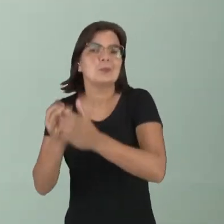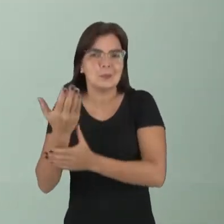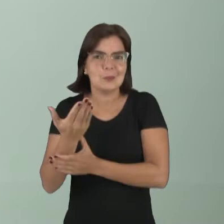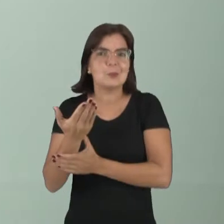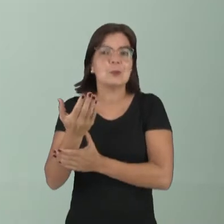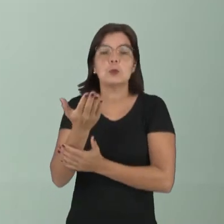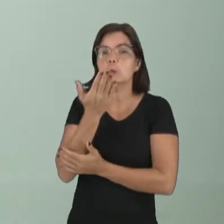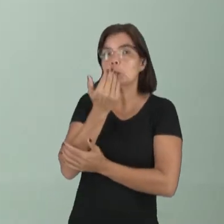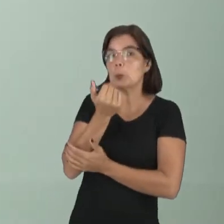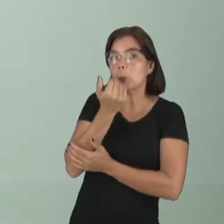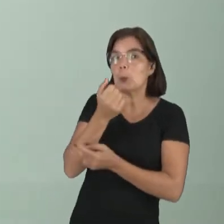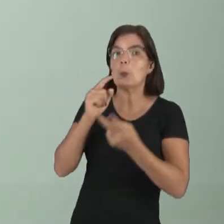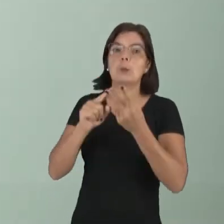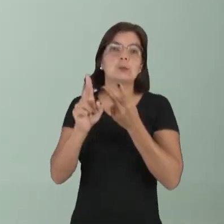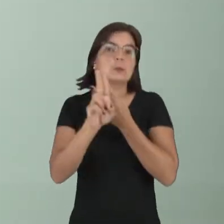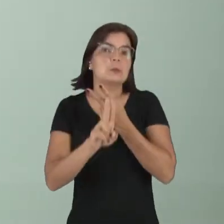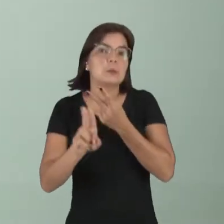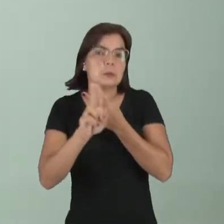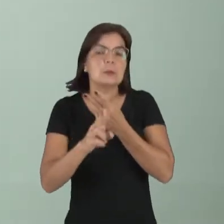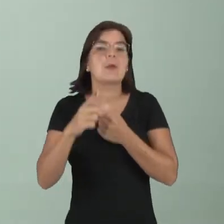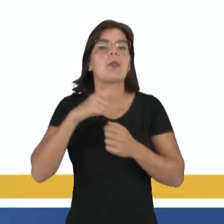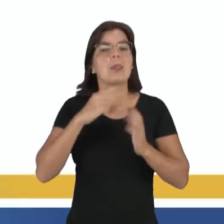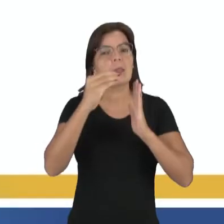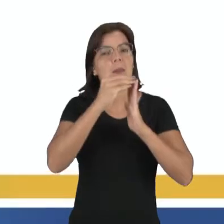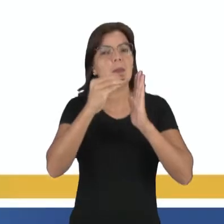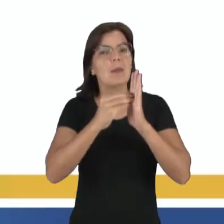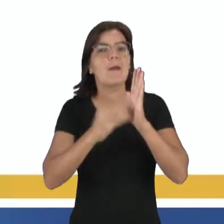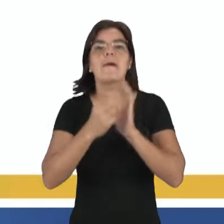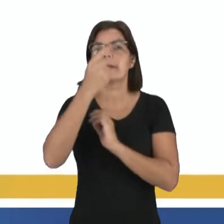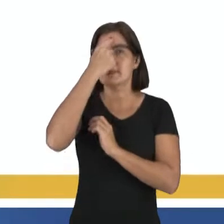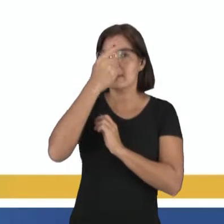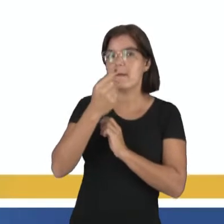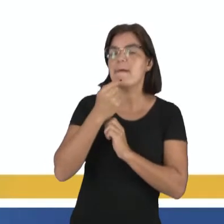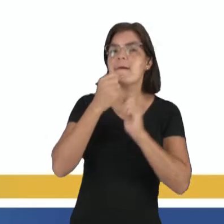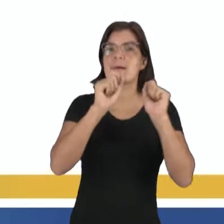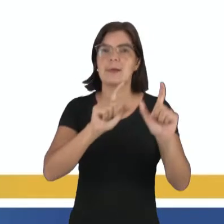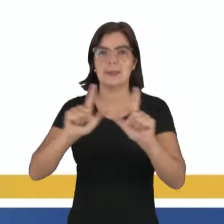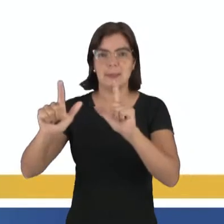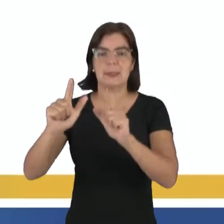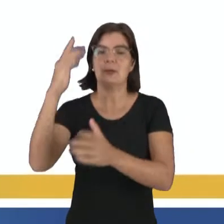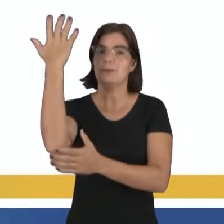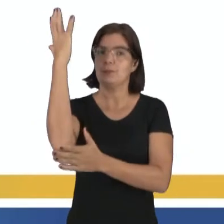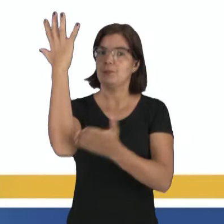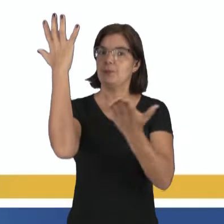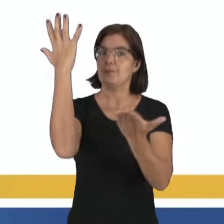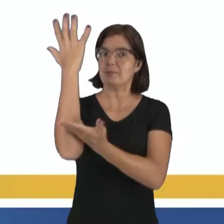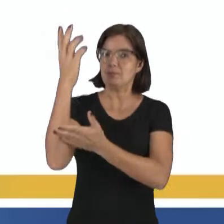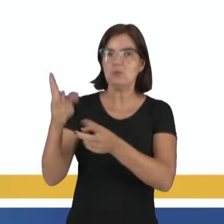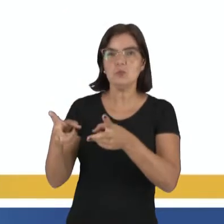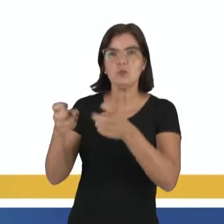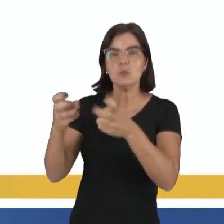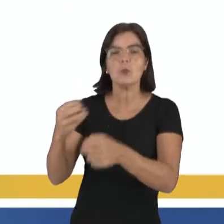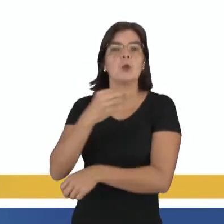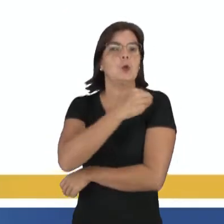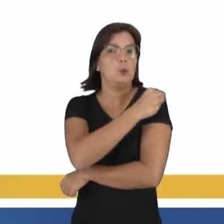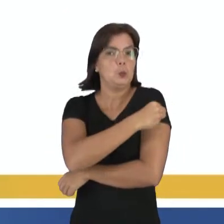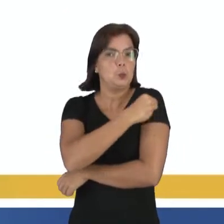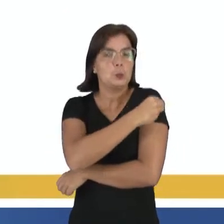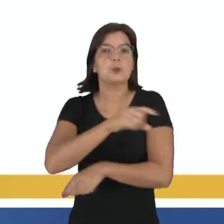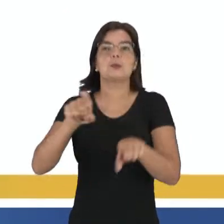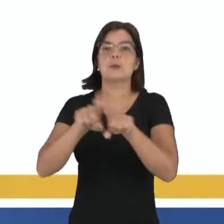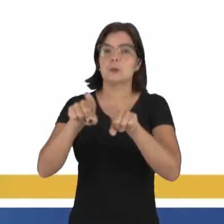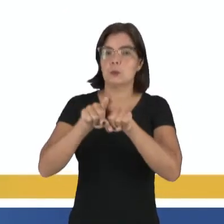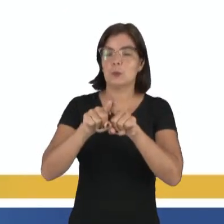do que se come, do que se usa. Então tem aí na ilustração o caso da madeira, a exploração da madeira, do algodão,